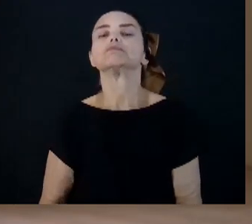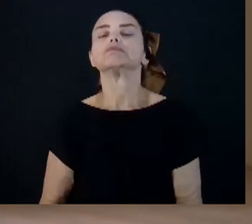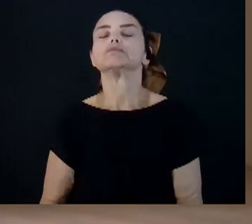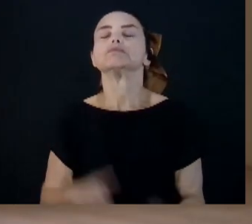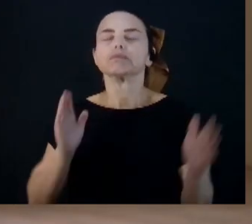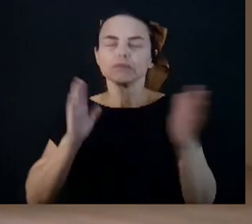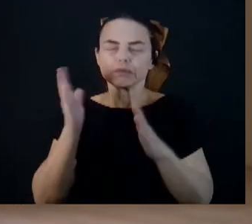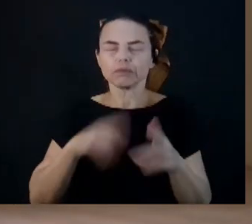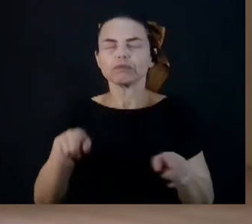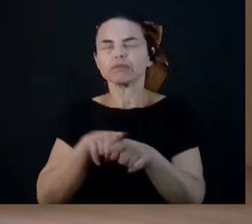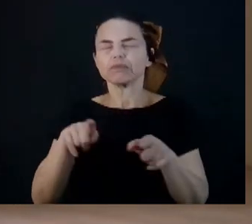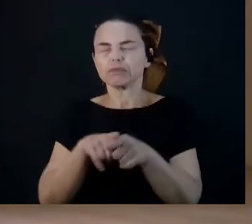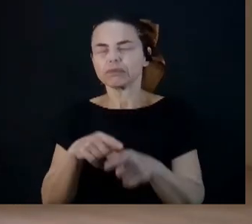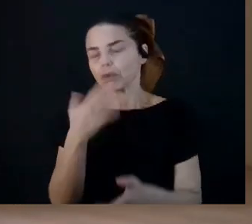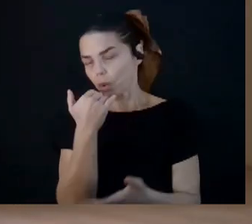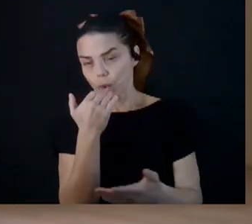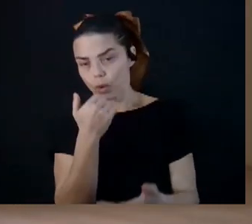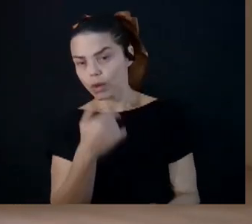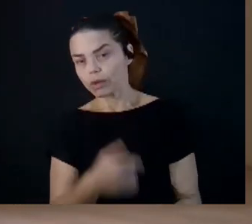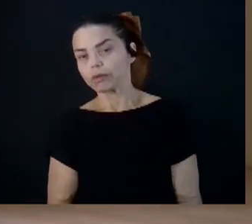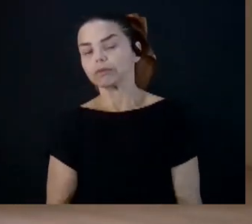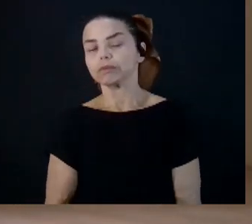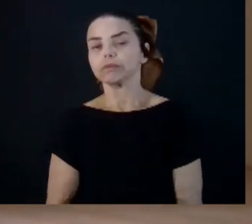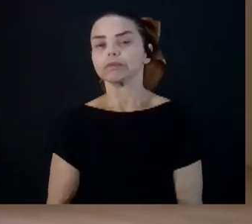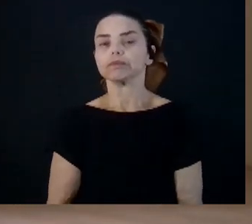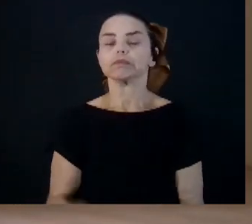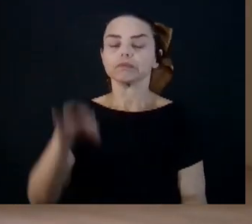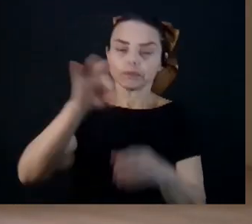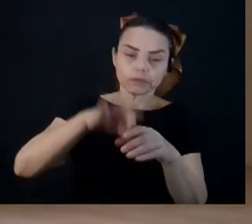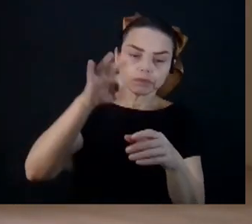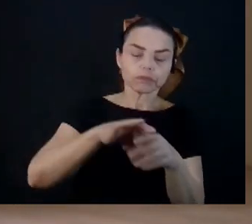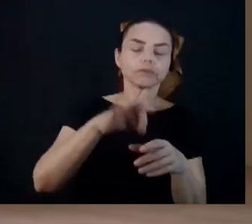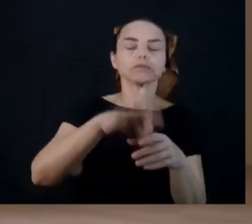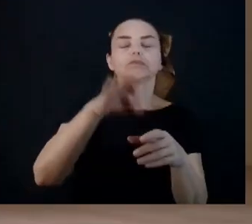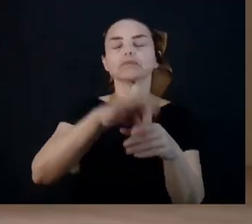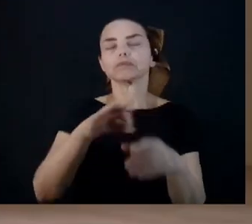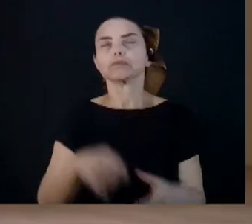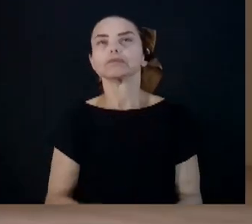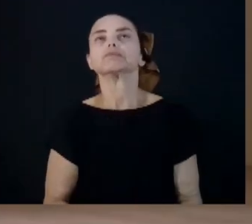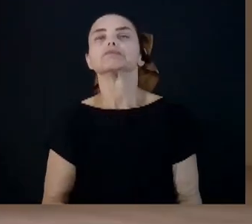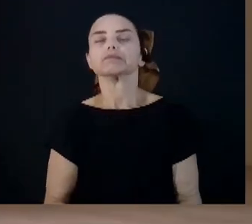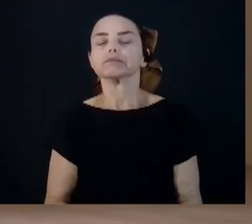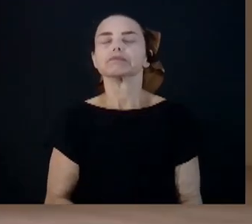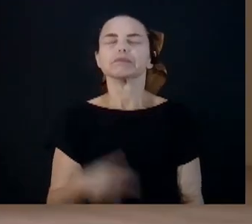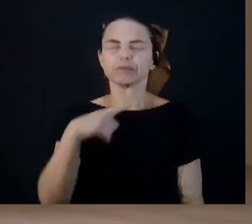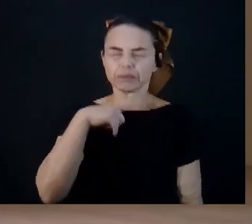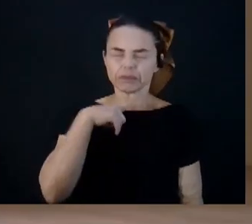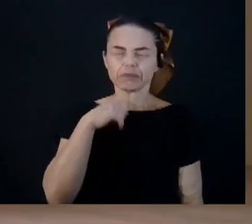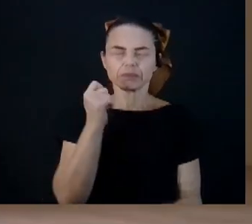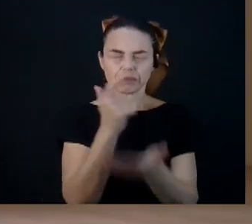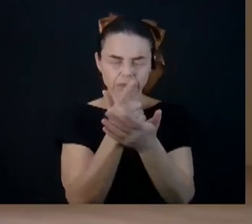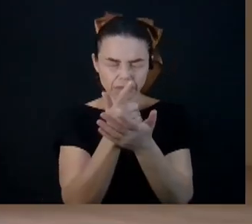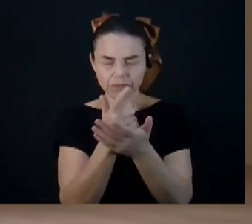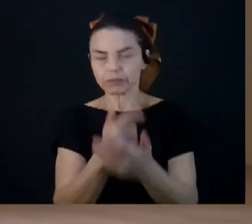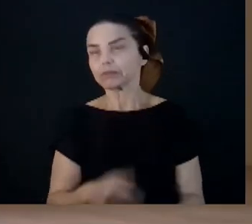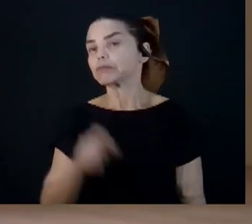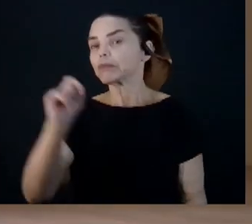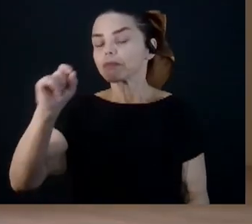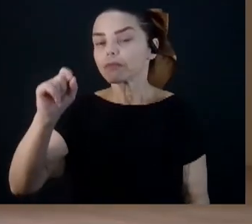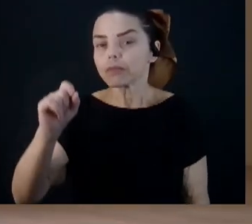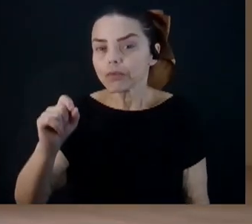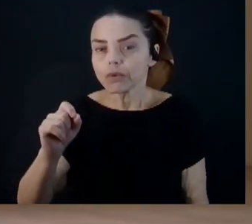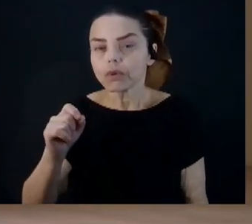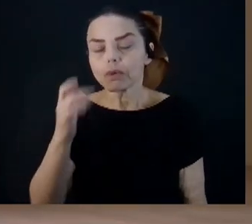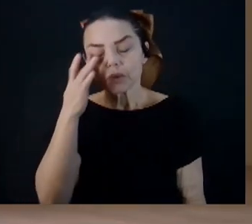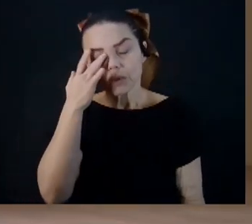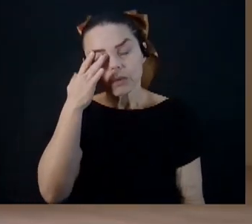tinham que comer. Plantava-se um pouco, alguma coisa, mas muita coisa tinha que comprar de quem? Não tinha o